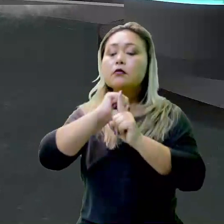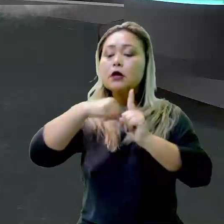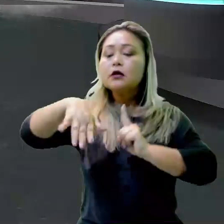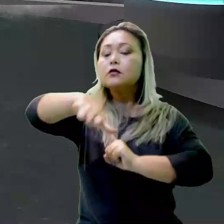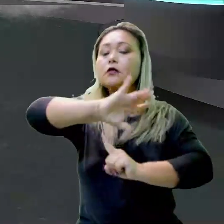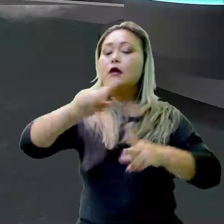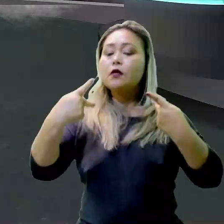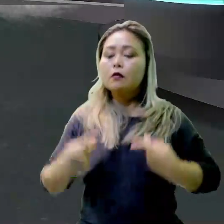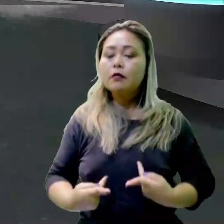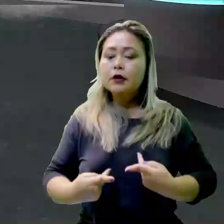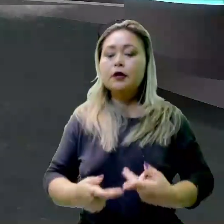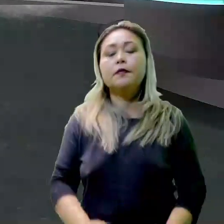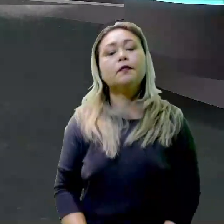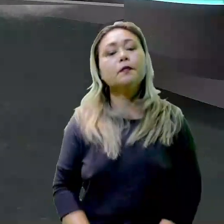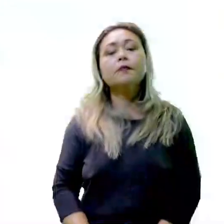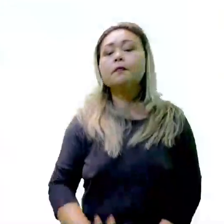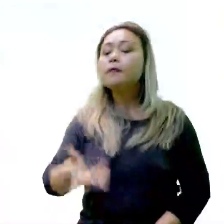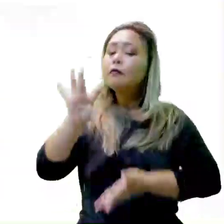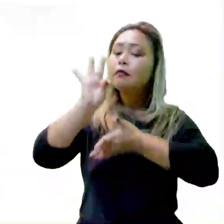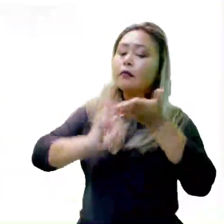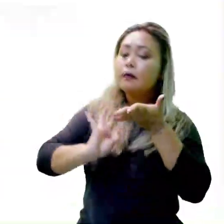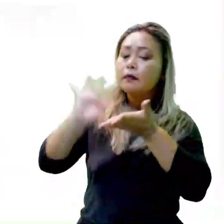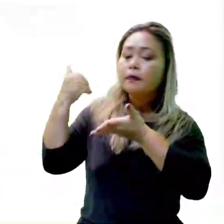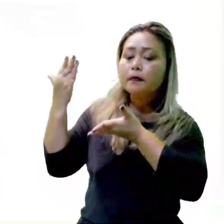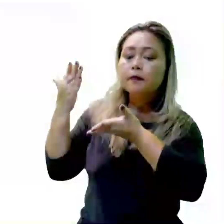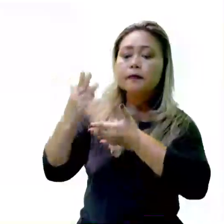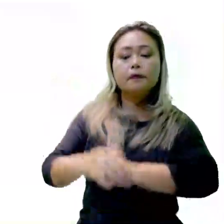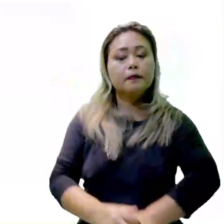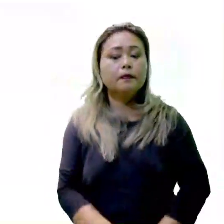dar sequência aqui ao nosso texto? Vamos sim.